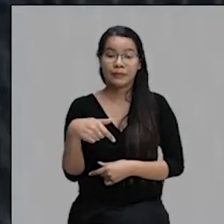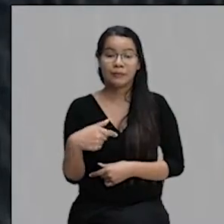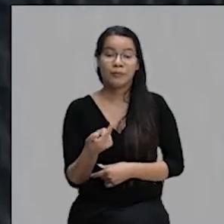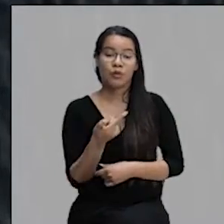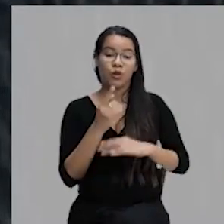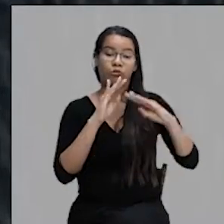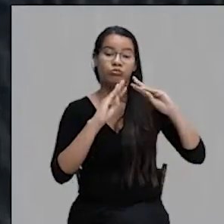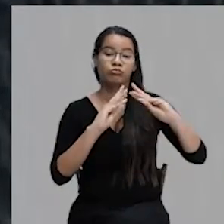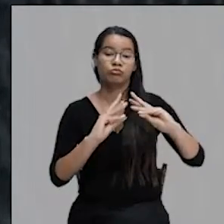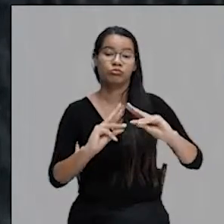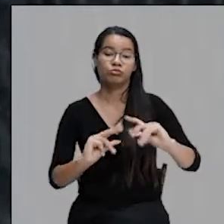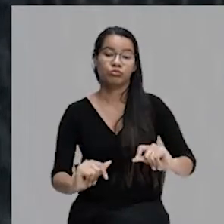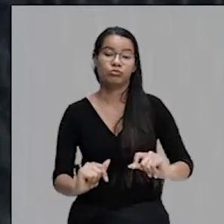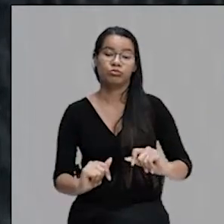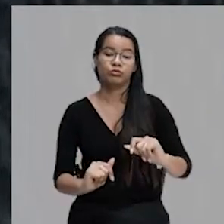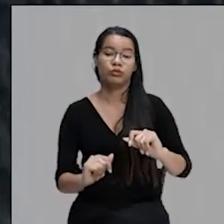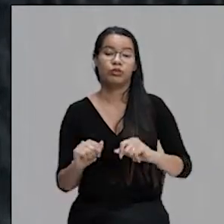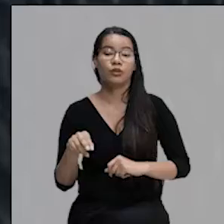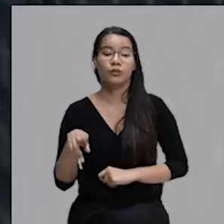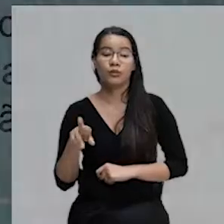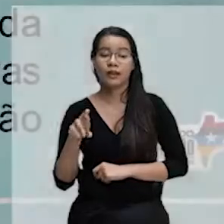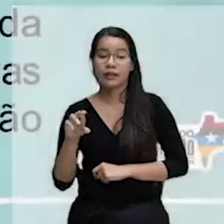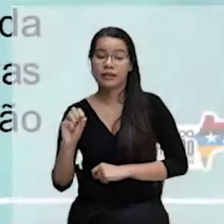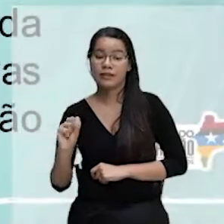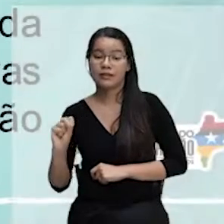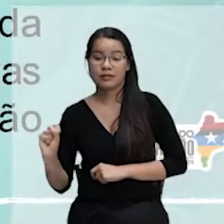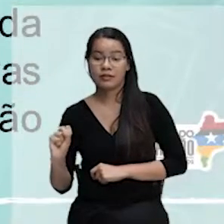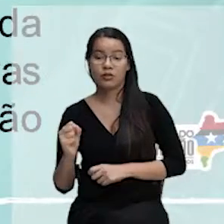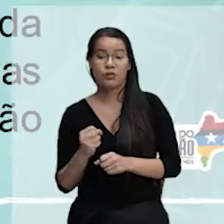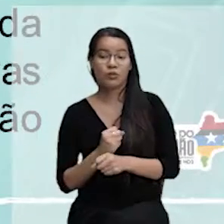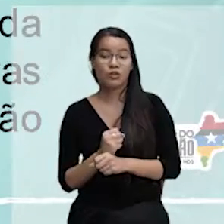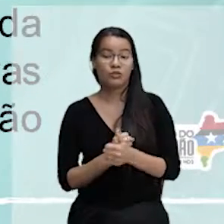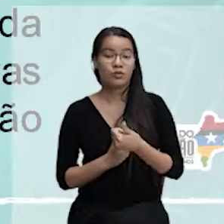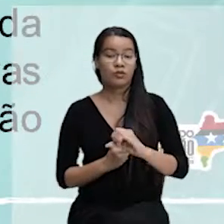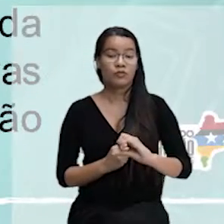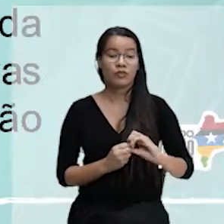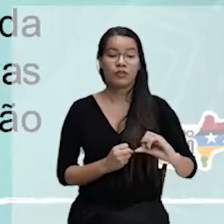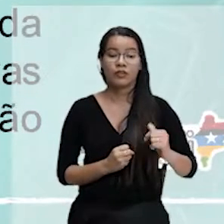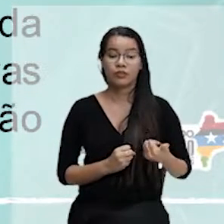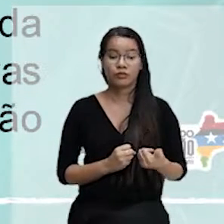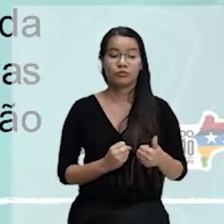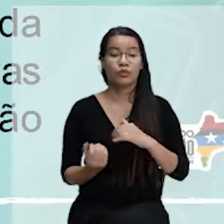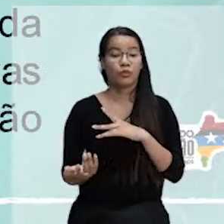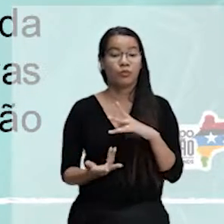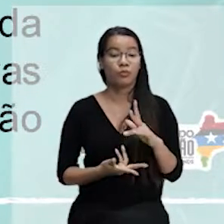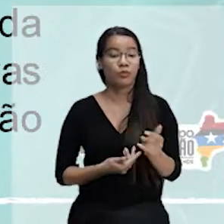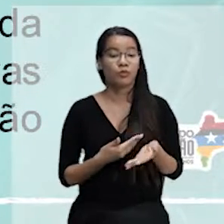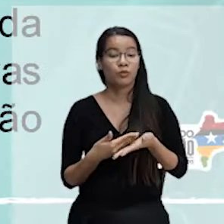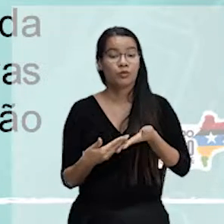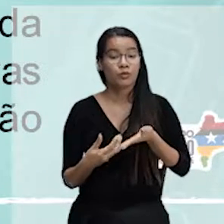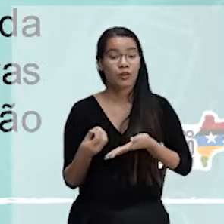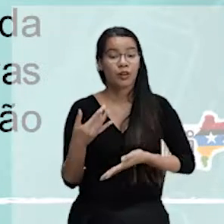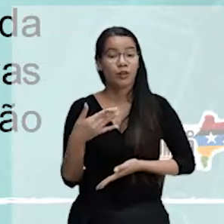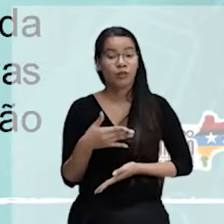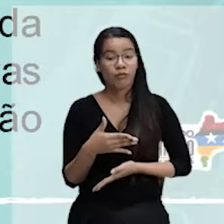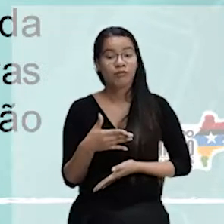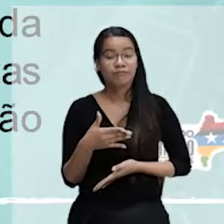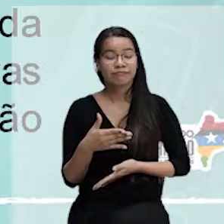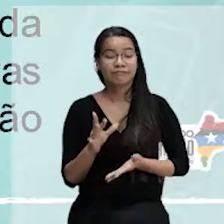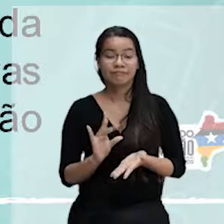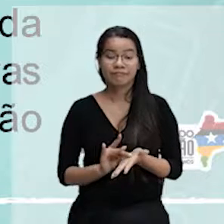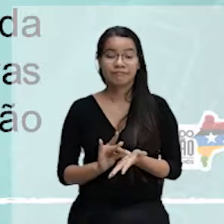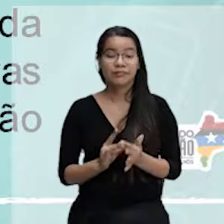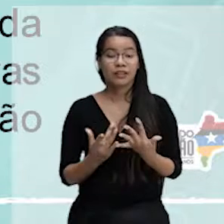a fragmentação, a dissolução da União Soviética, no ano de 91, o mundo iniciou uma nova etapa